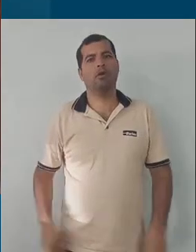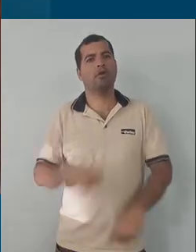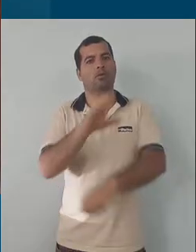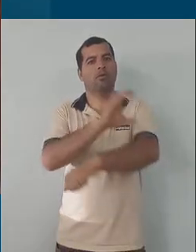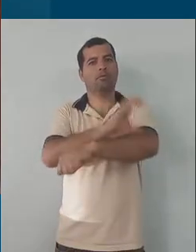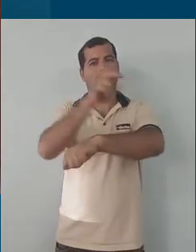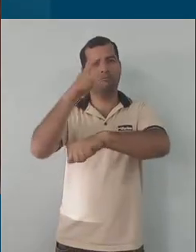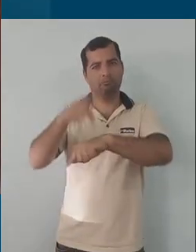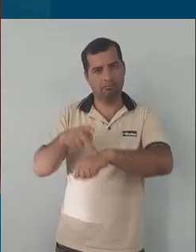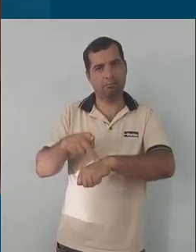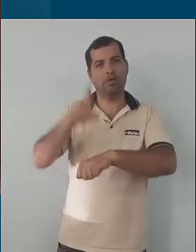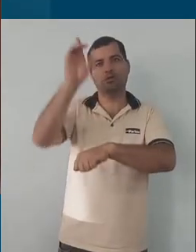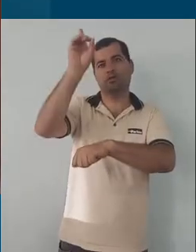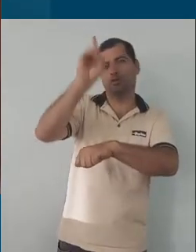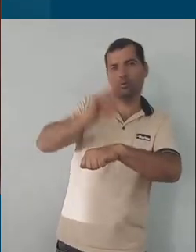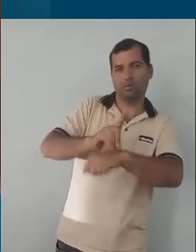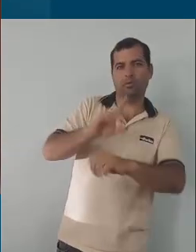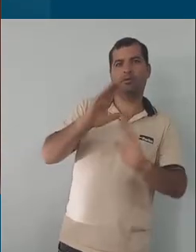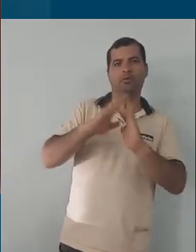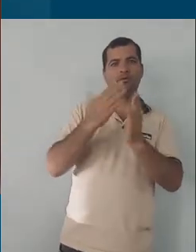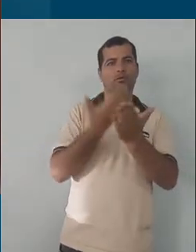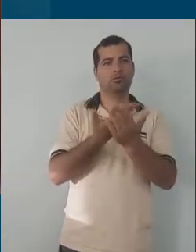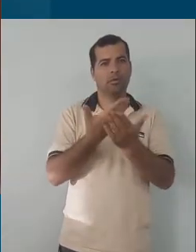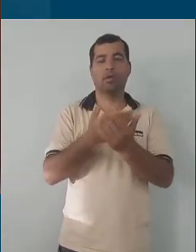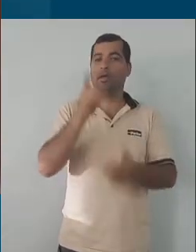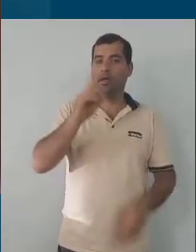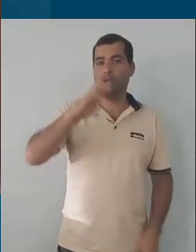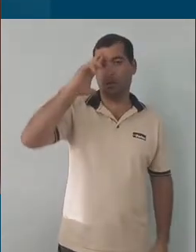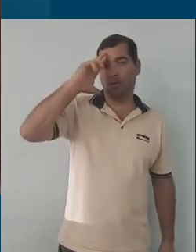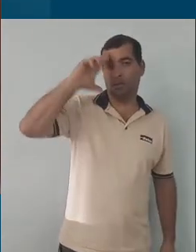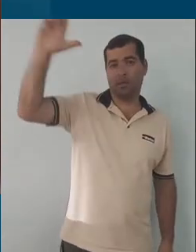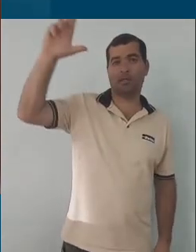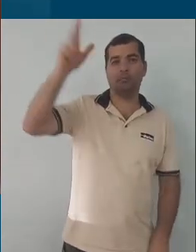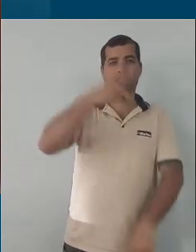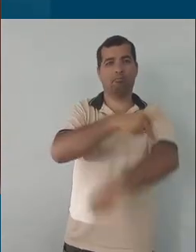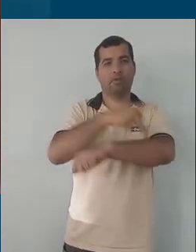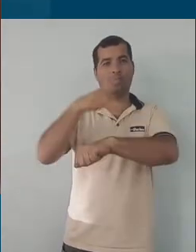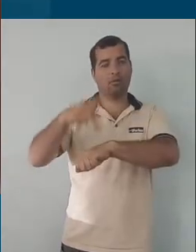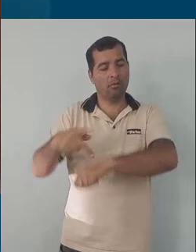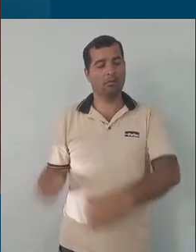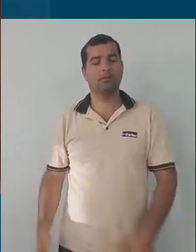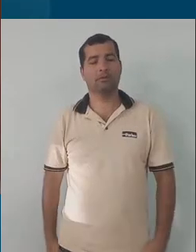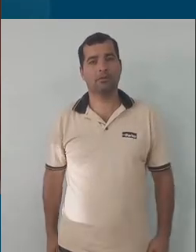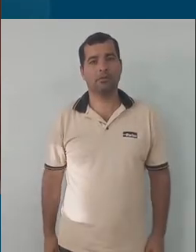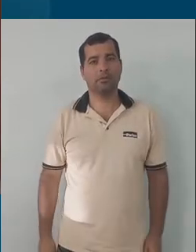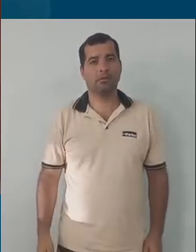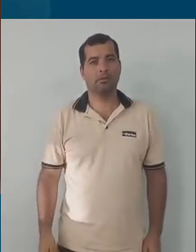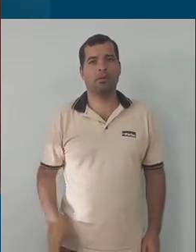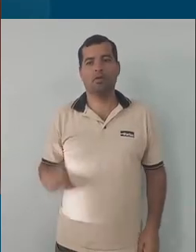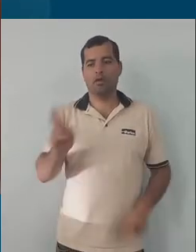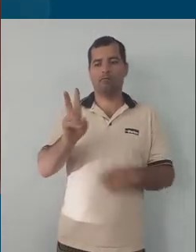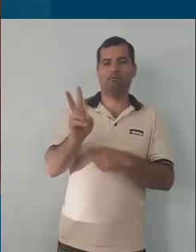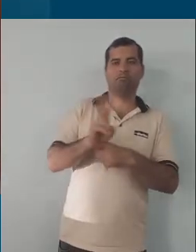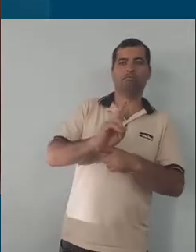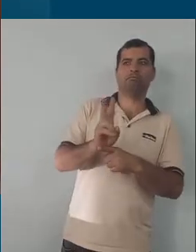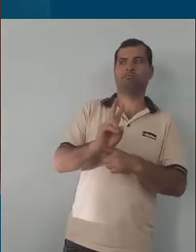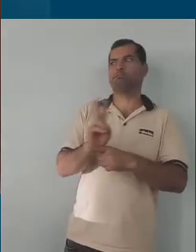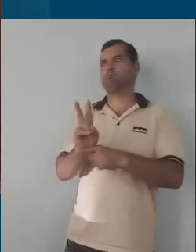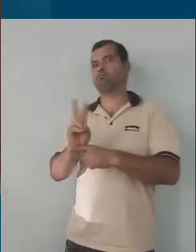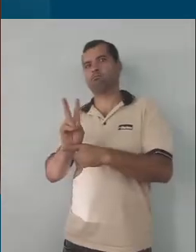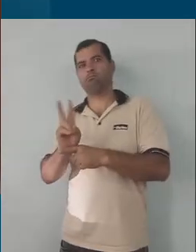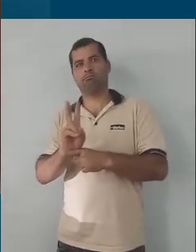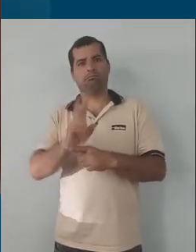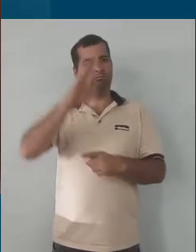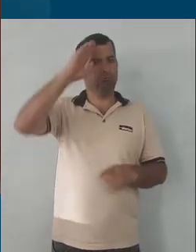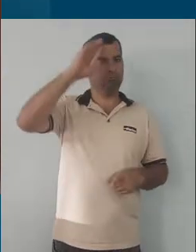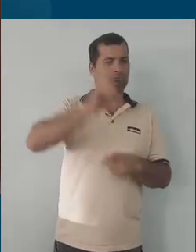pedagógico, diretor da escola são lideranças pedagógicas, não pode ser fiscal, não pode ser liderança